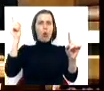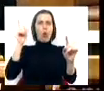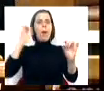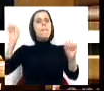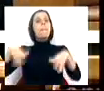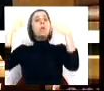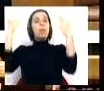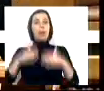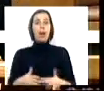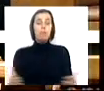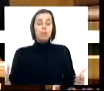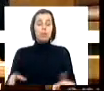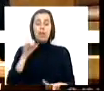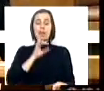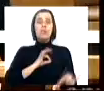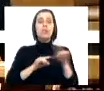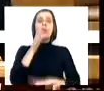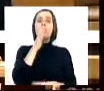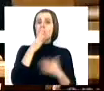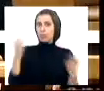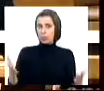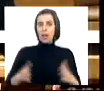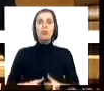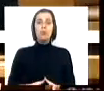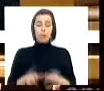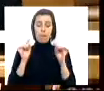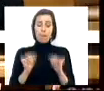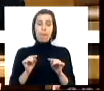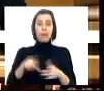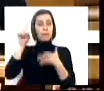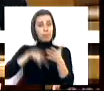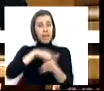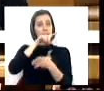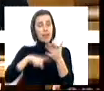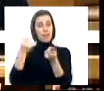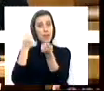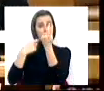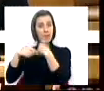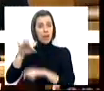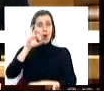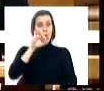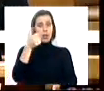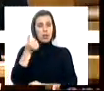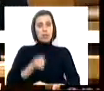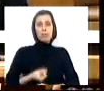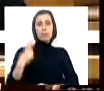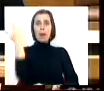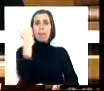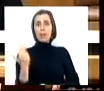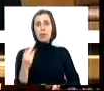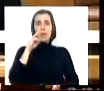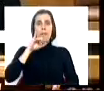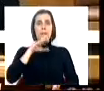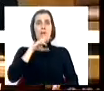uma prioridade. Senhoras e senhores deputados, este cancelamento da venda das 85 pinturas de